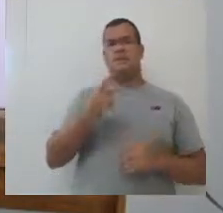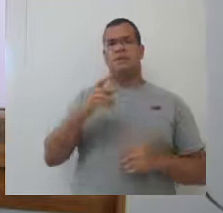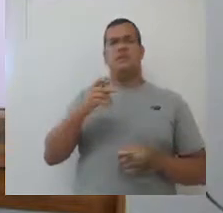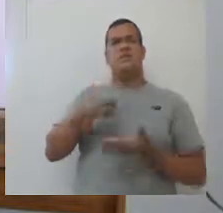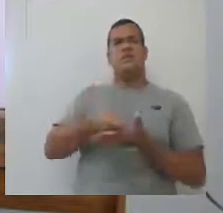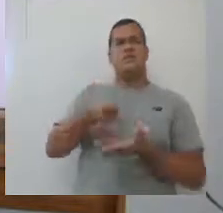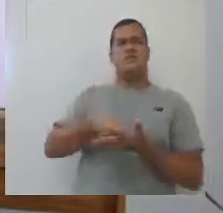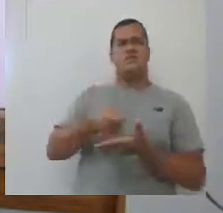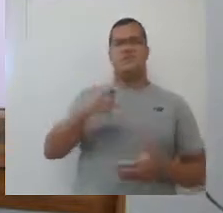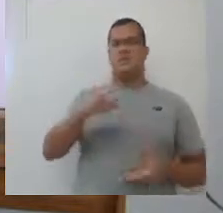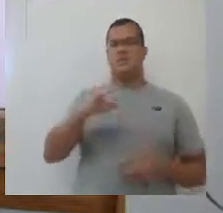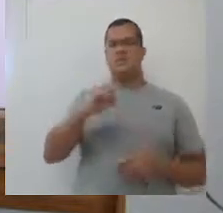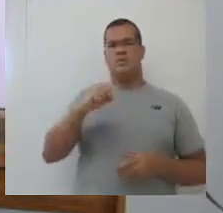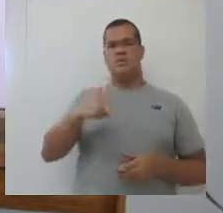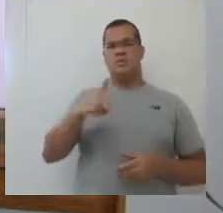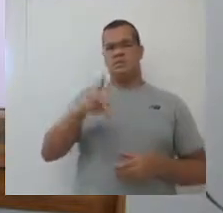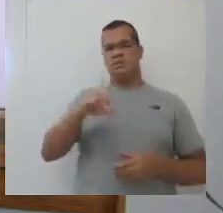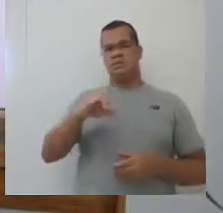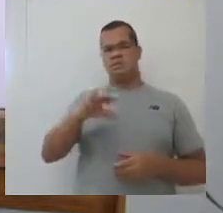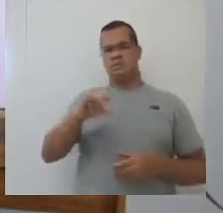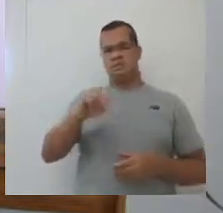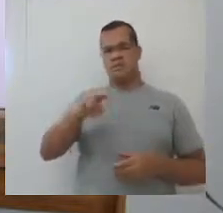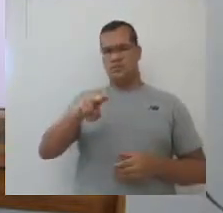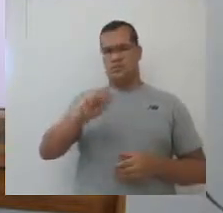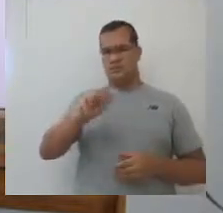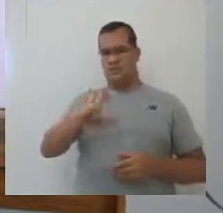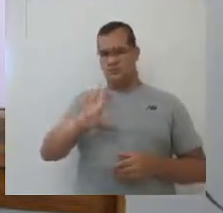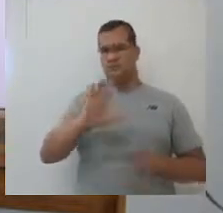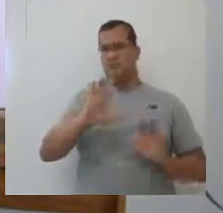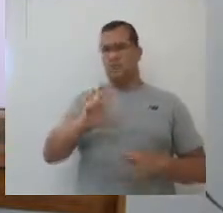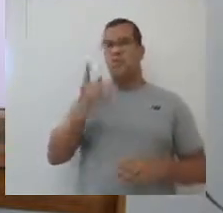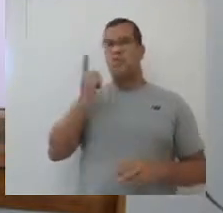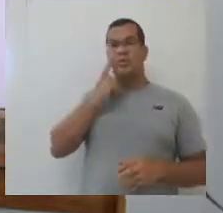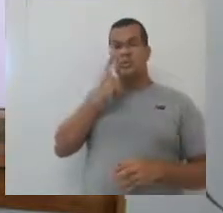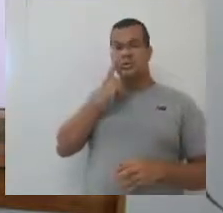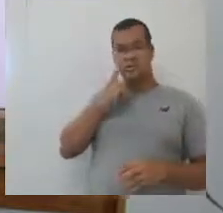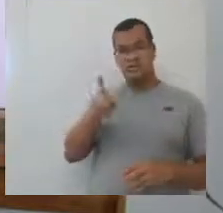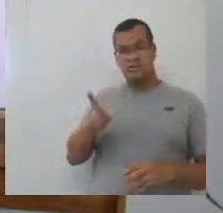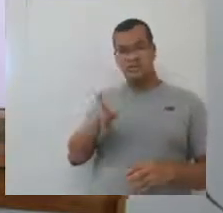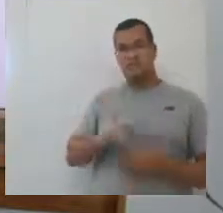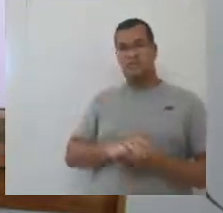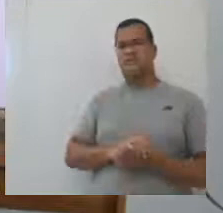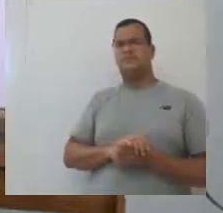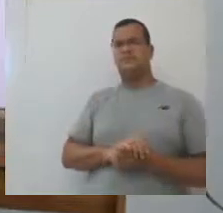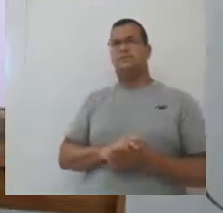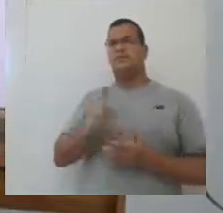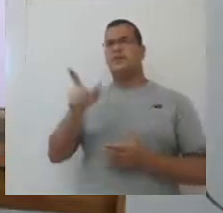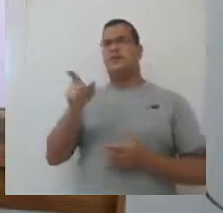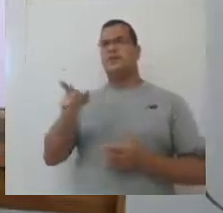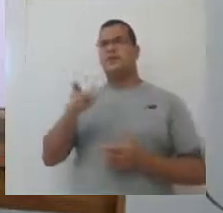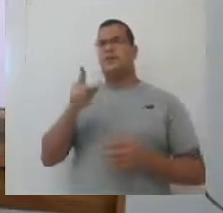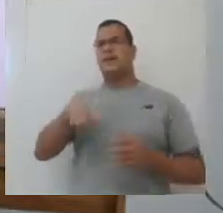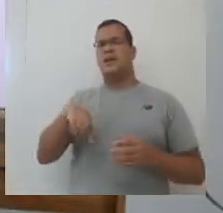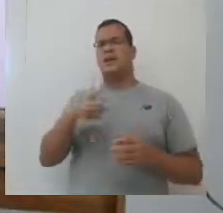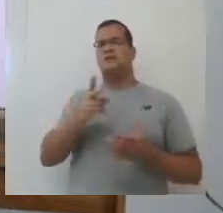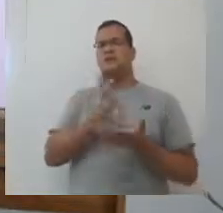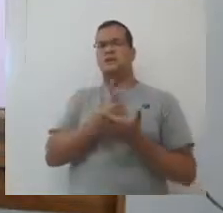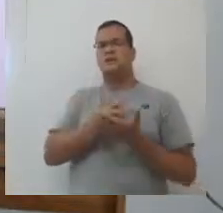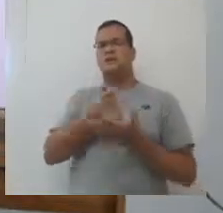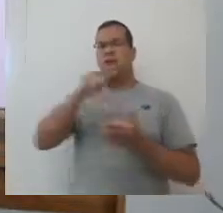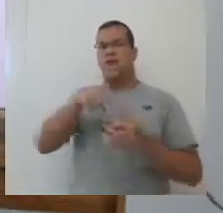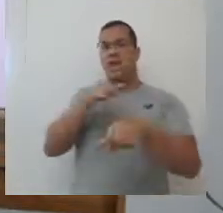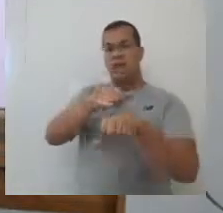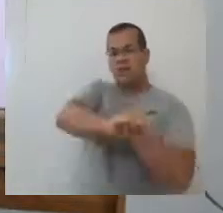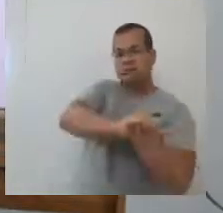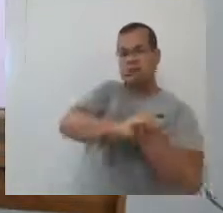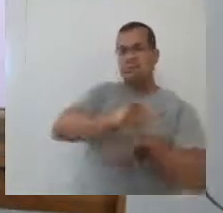Olha, essa aqui, eu preciso que vocês tenham muita atenção, porque assim... Eu digo sempre que essa é a da casca de banana. Porque